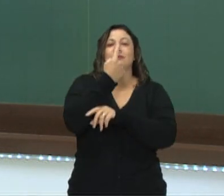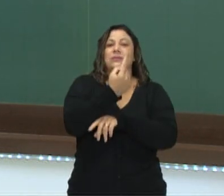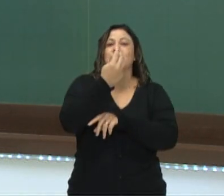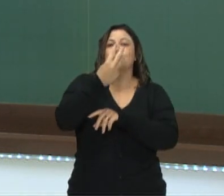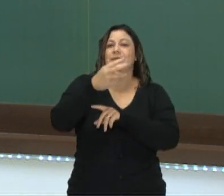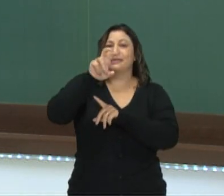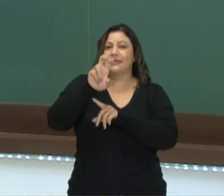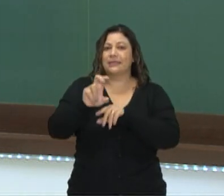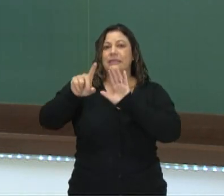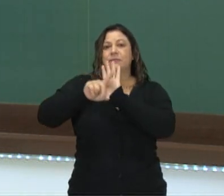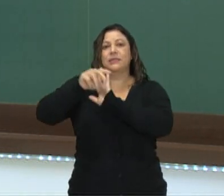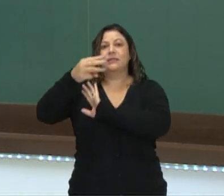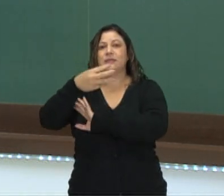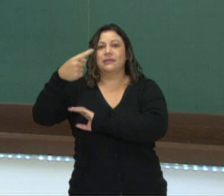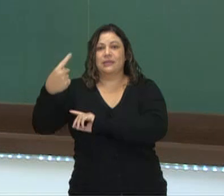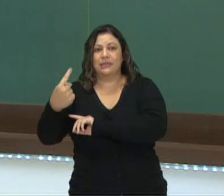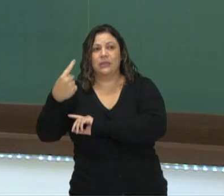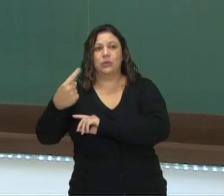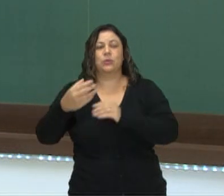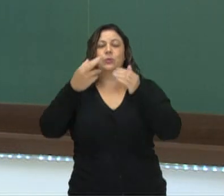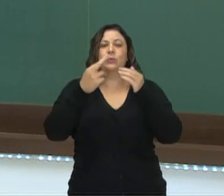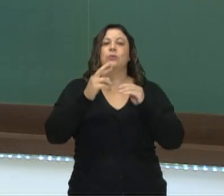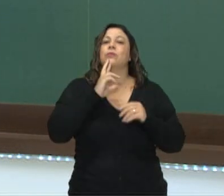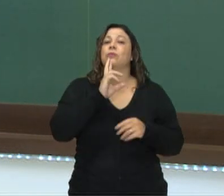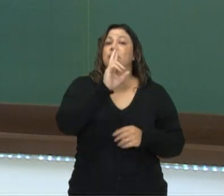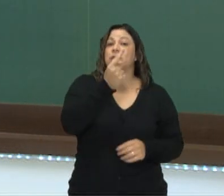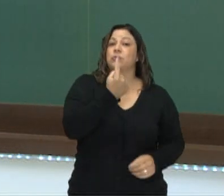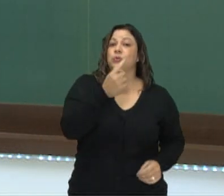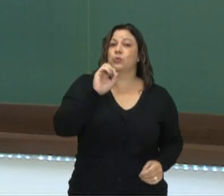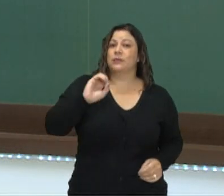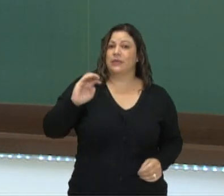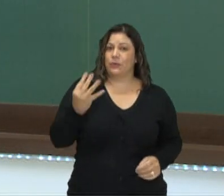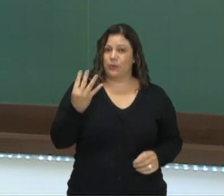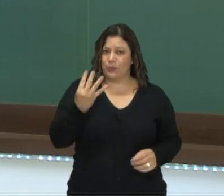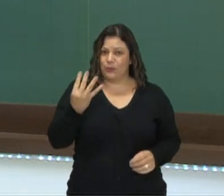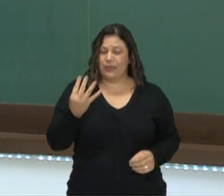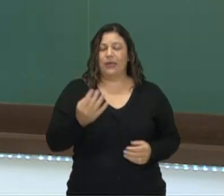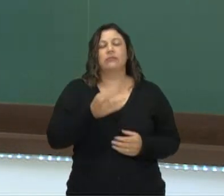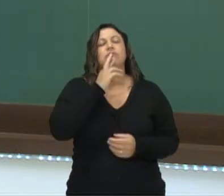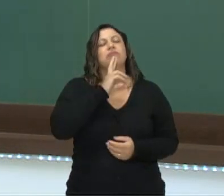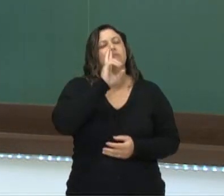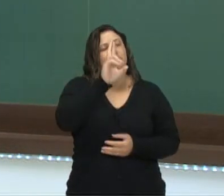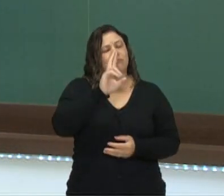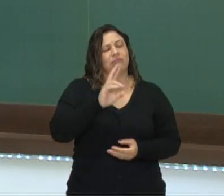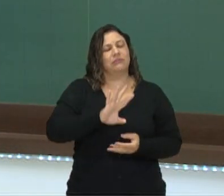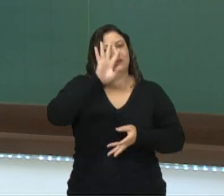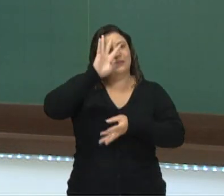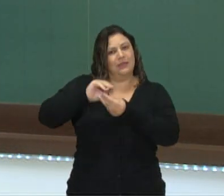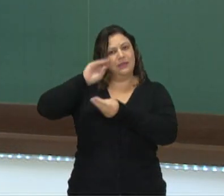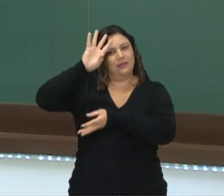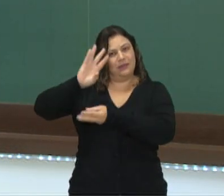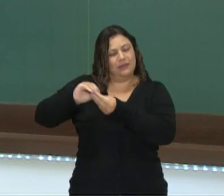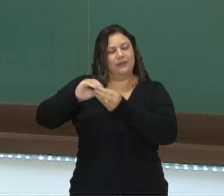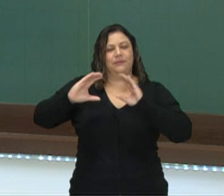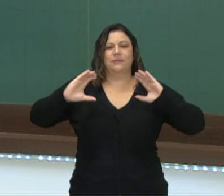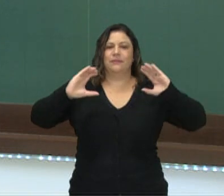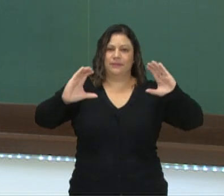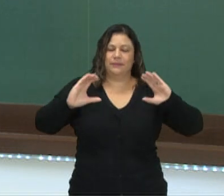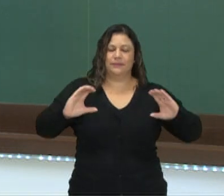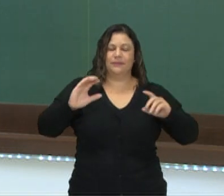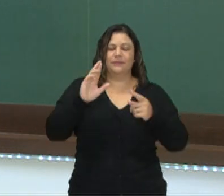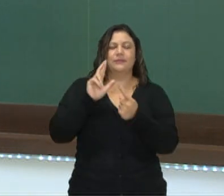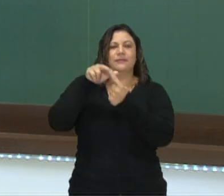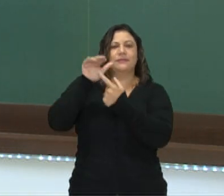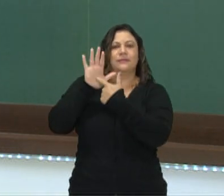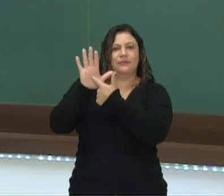135 menos 31, que resulta em 104. Né? Aproveitamos e já resolvemos, né, a expressão que foi usada para representar